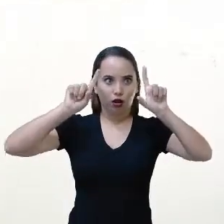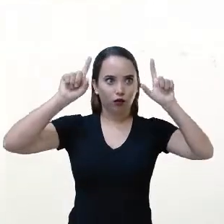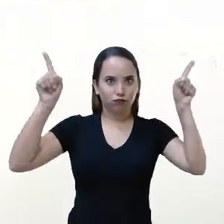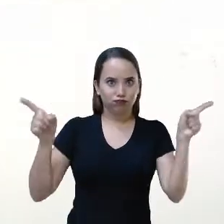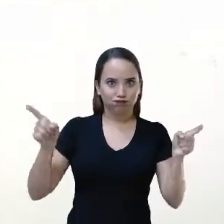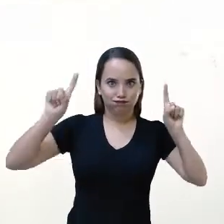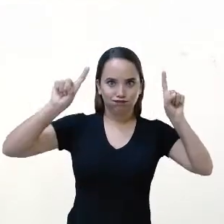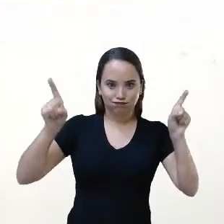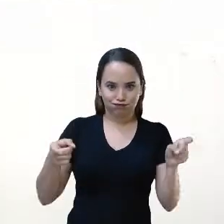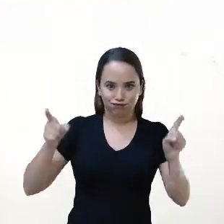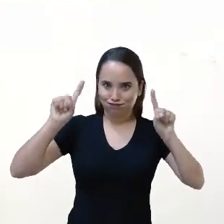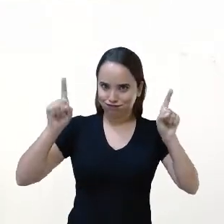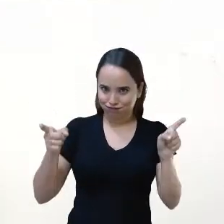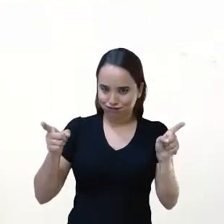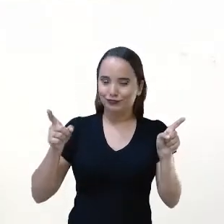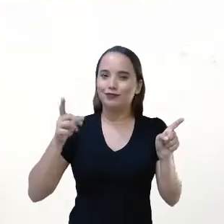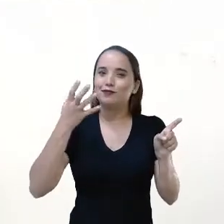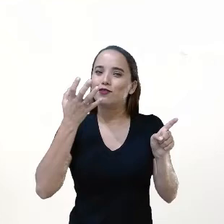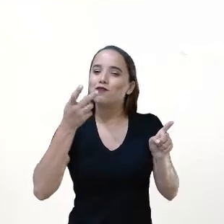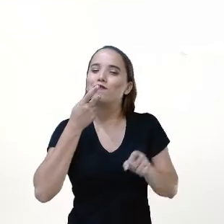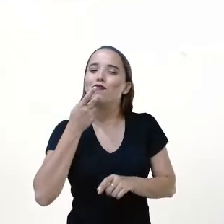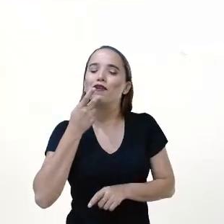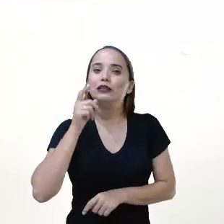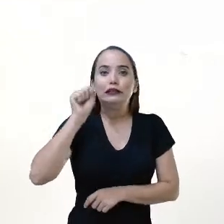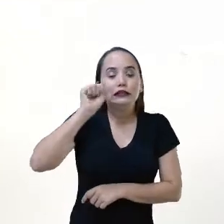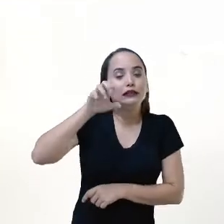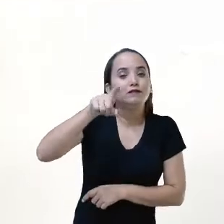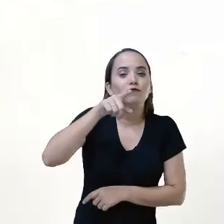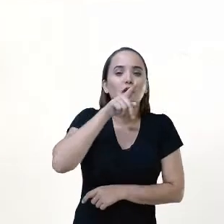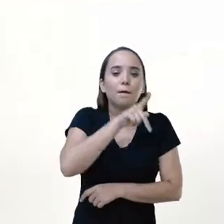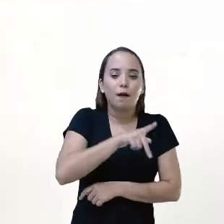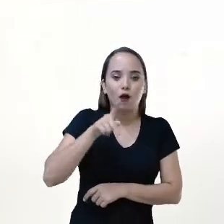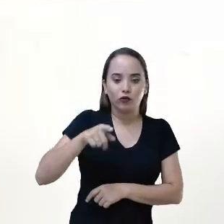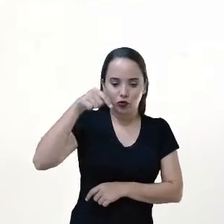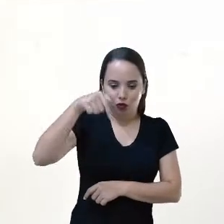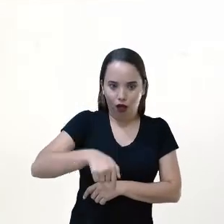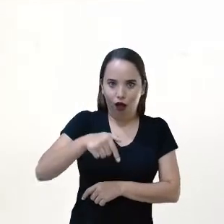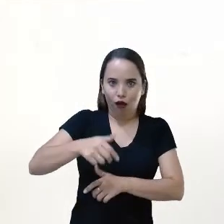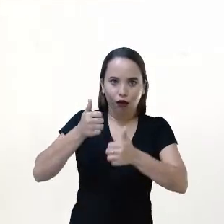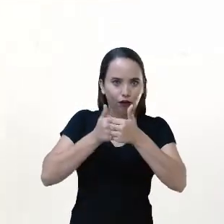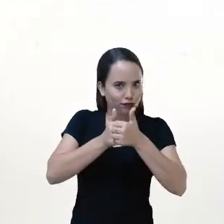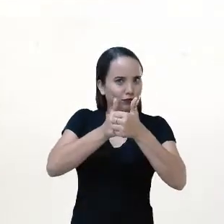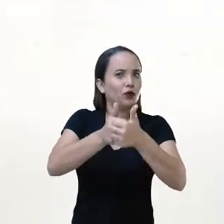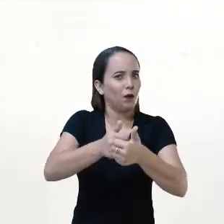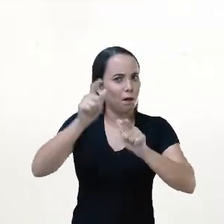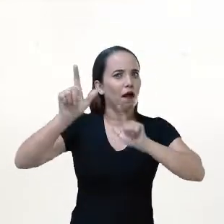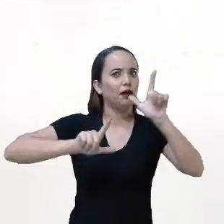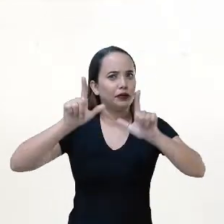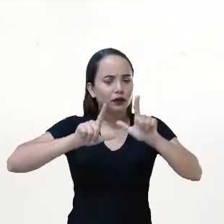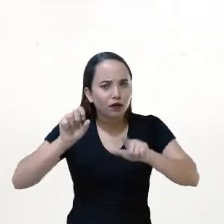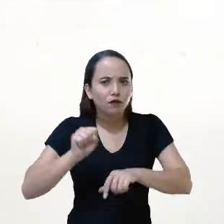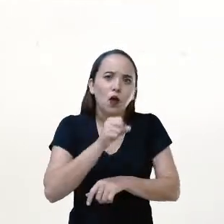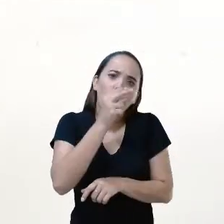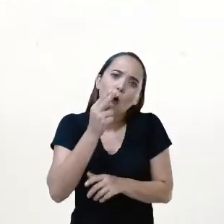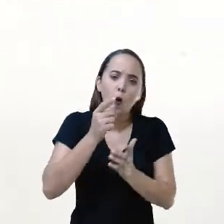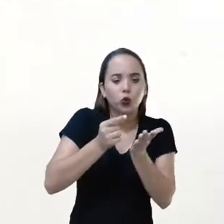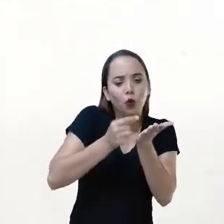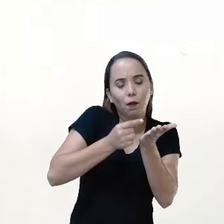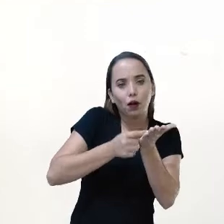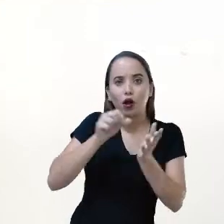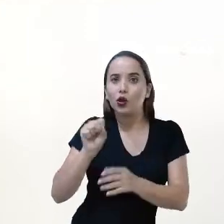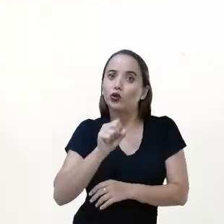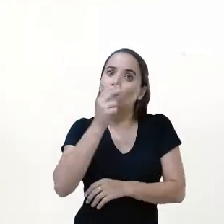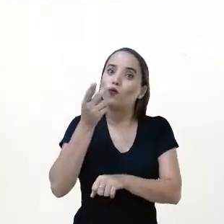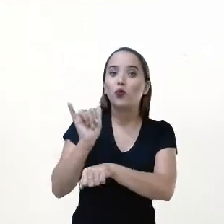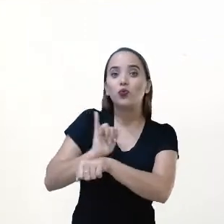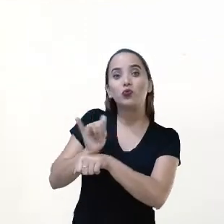professor, professora da Rede do Recife, está aqui acompanhando essa aula na TV Nova, está acompanhando no aplicativo, está acompanhando no YouTube, faz